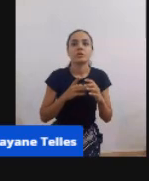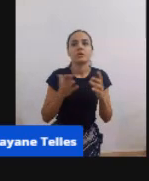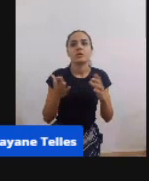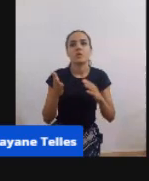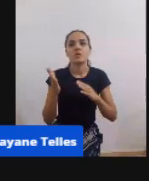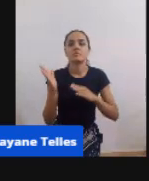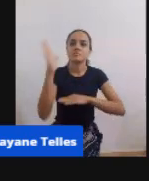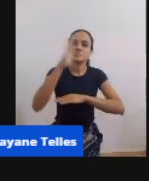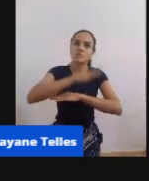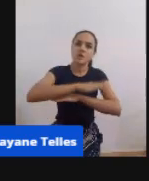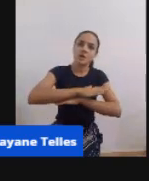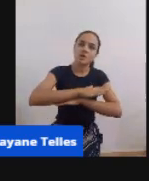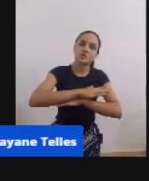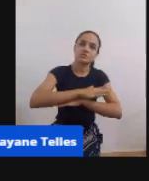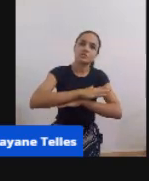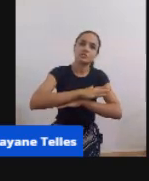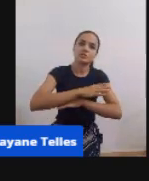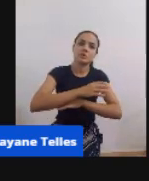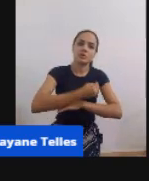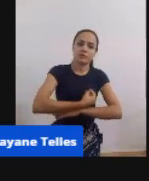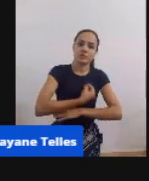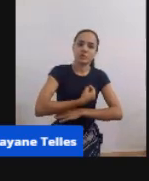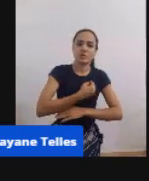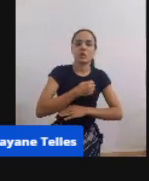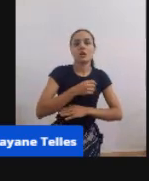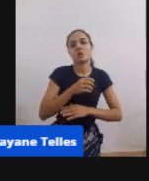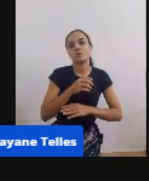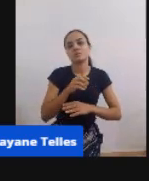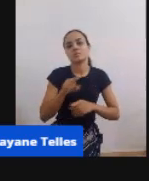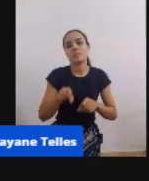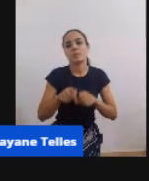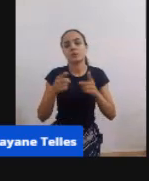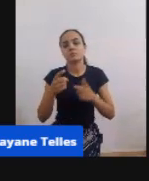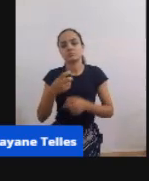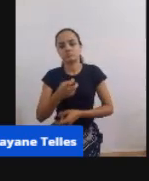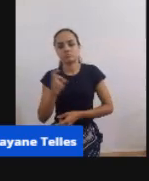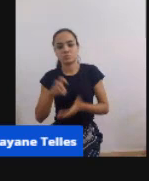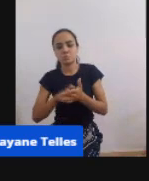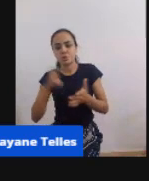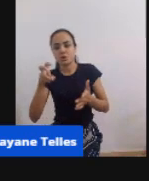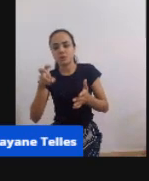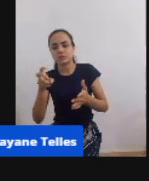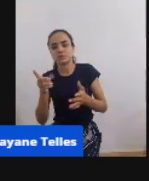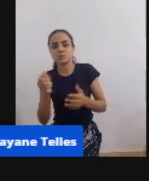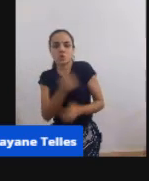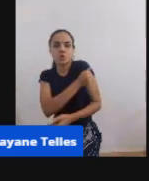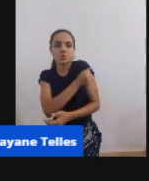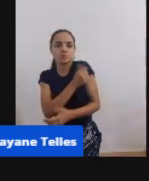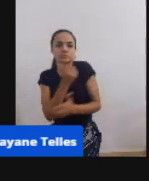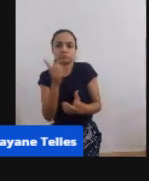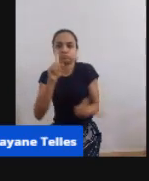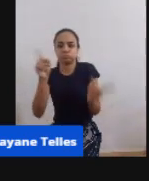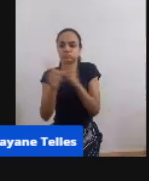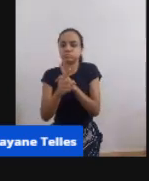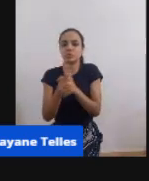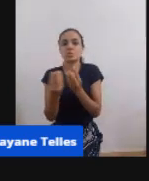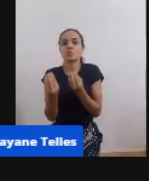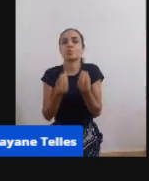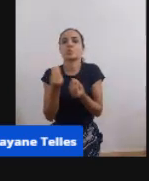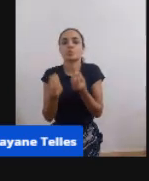preciso responder os questionamentos deles a partir de um tempo, né? E daí, tendo eu